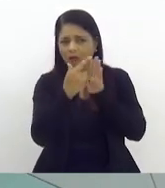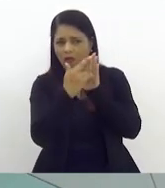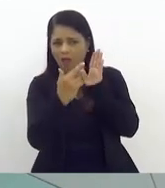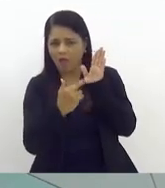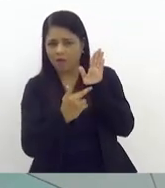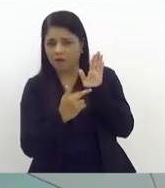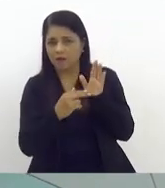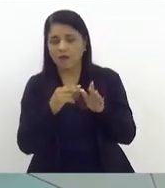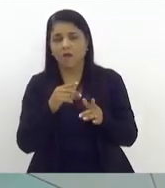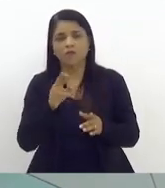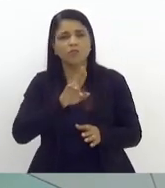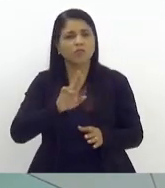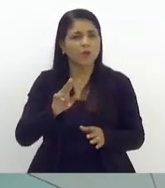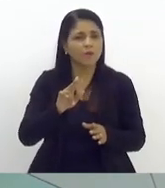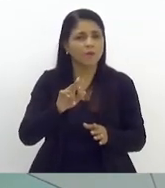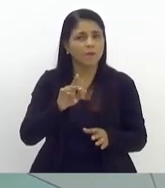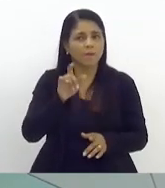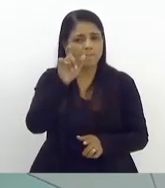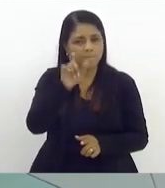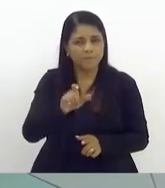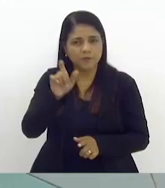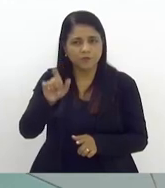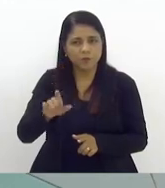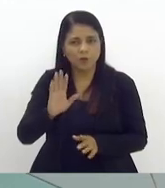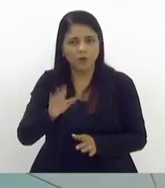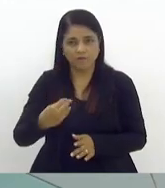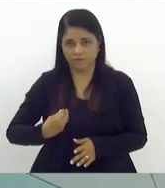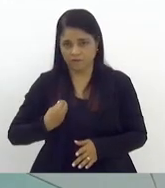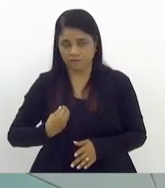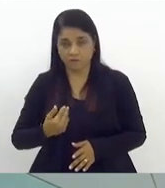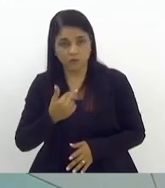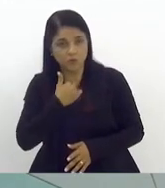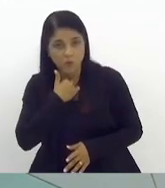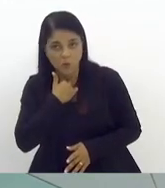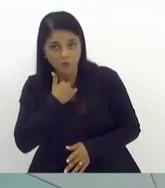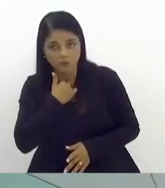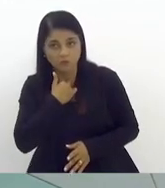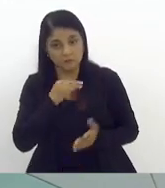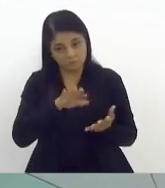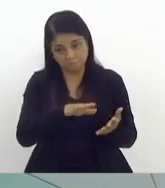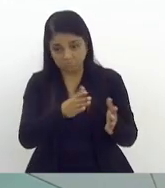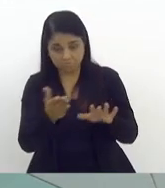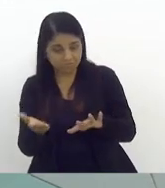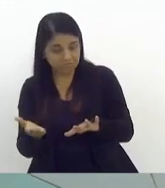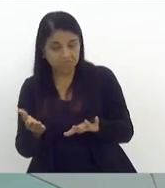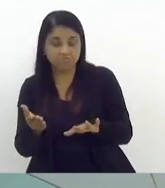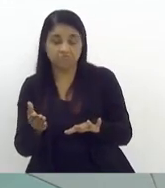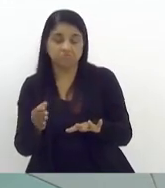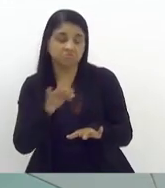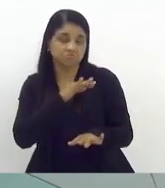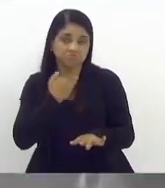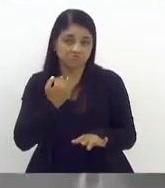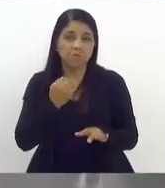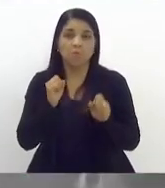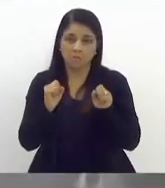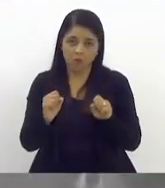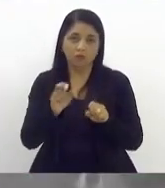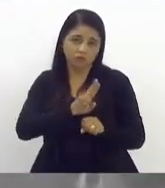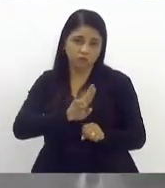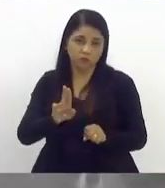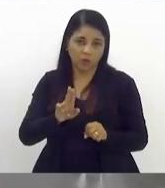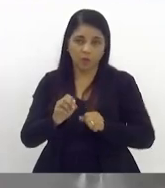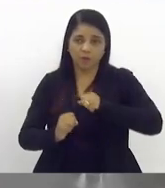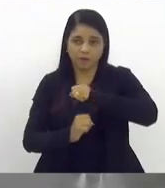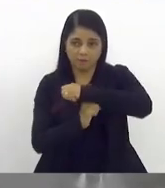estiverem vivas. Eu não estou com a justificativa. Concordo com Vossa Excelência. É só a curiosidade. Se tiver falecido, sem problema nenhum. A CCJ